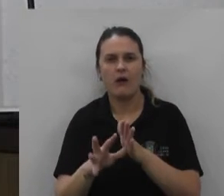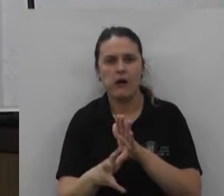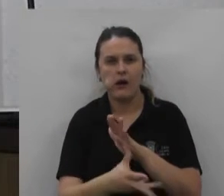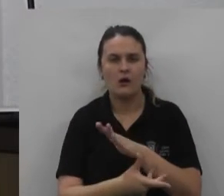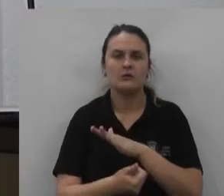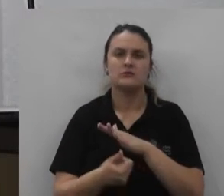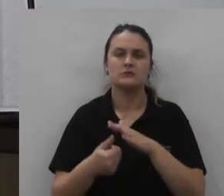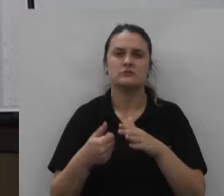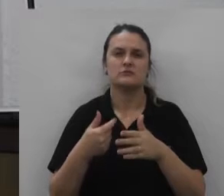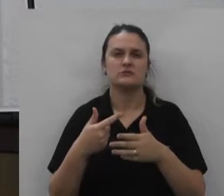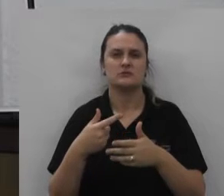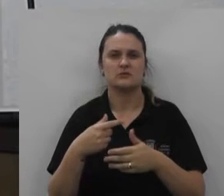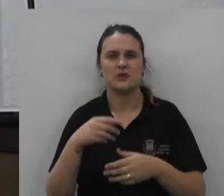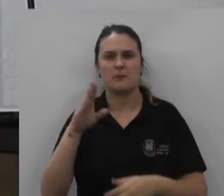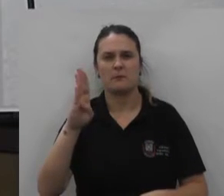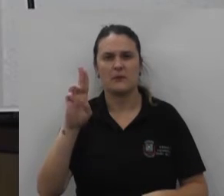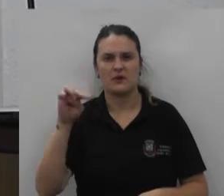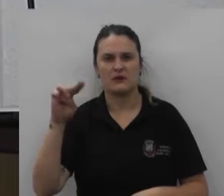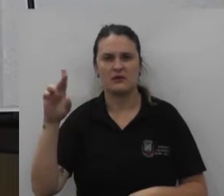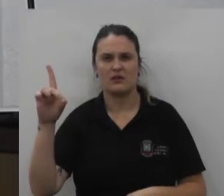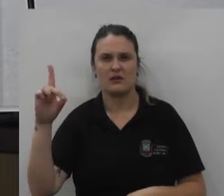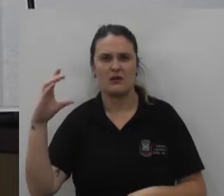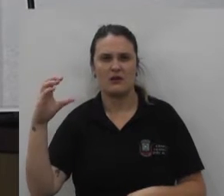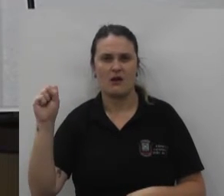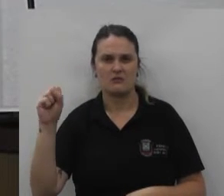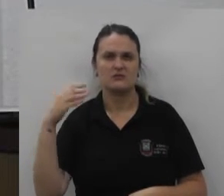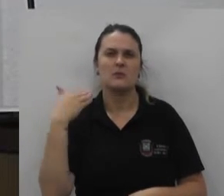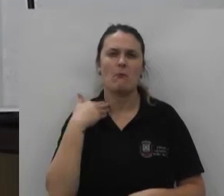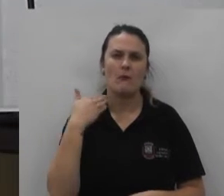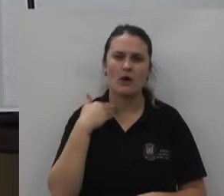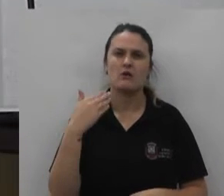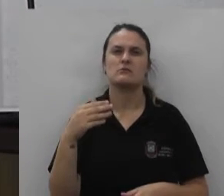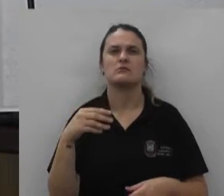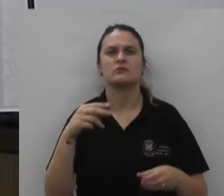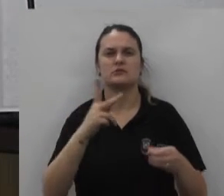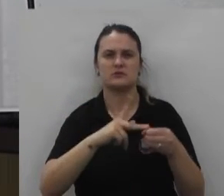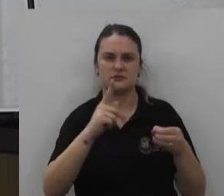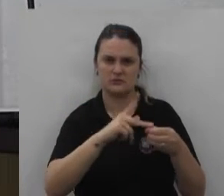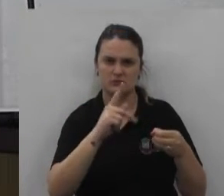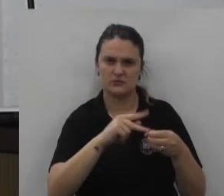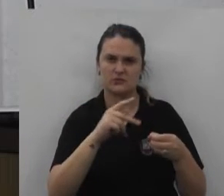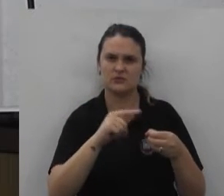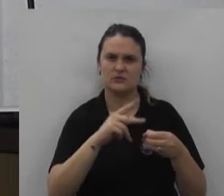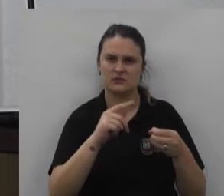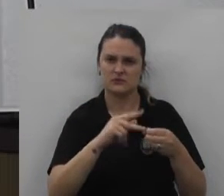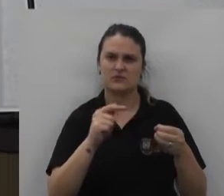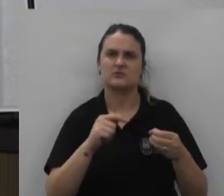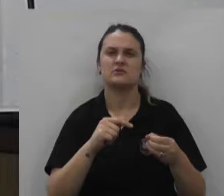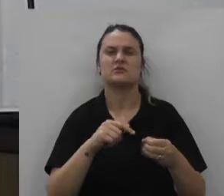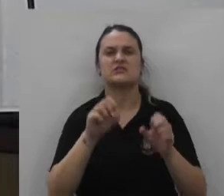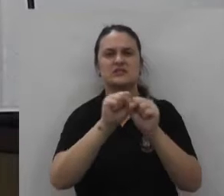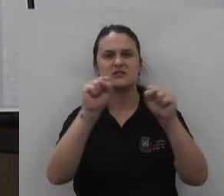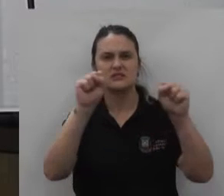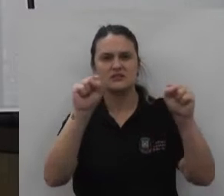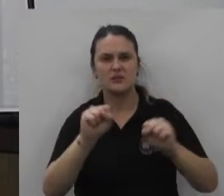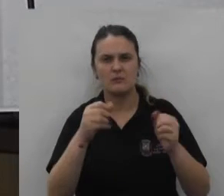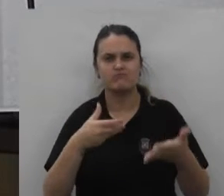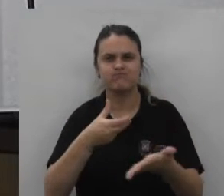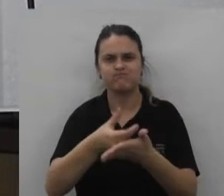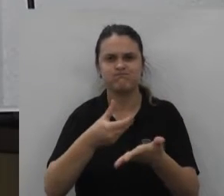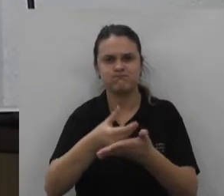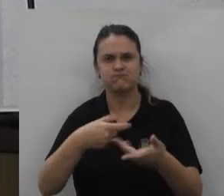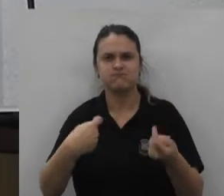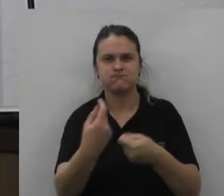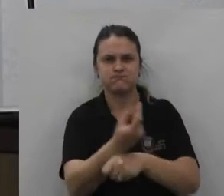roubalheira do BNDES, na Petrobras, no sistema de verbas